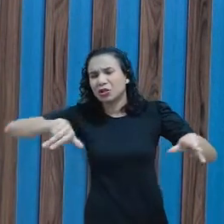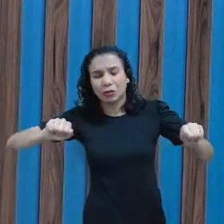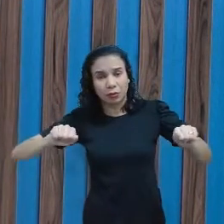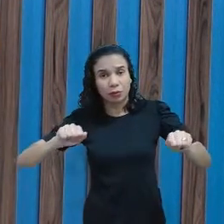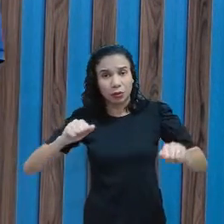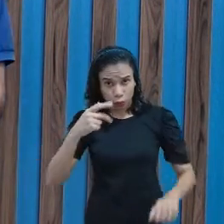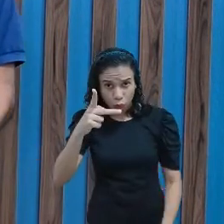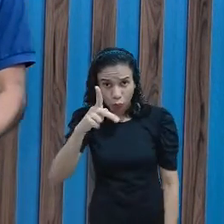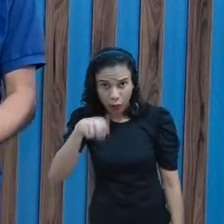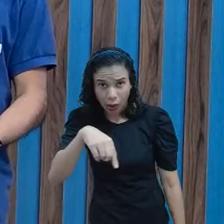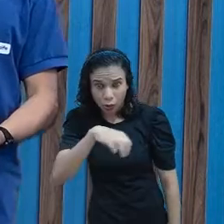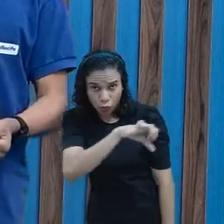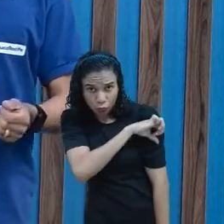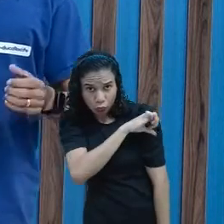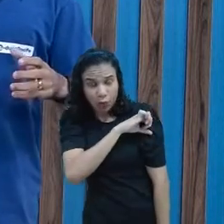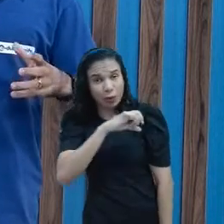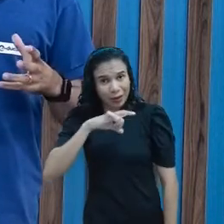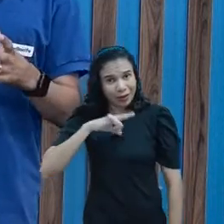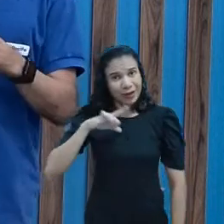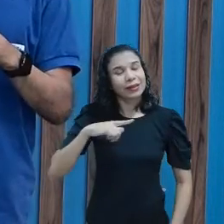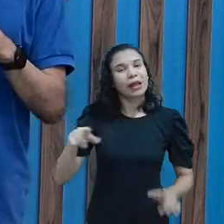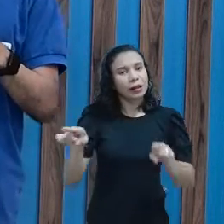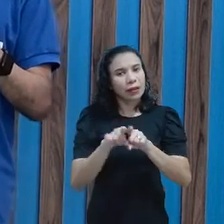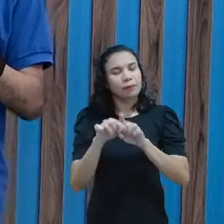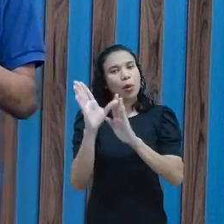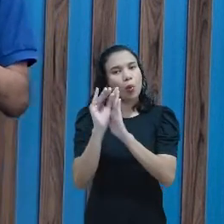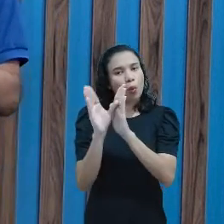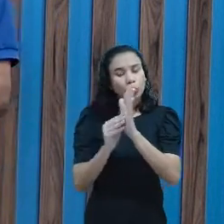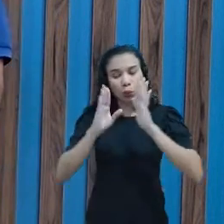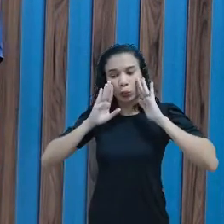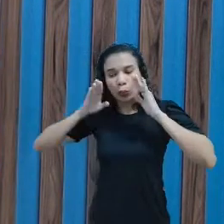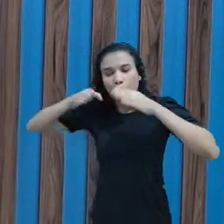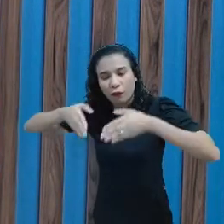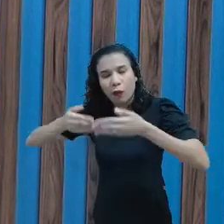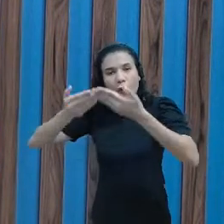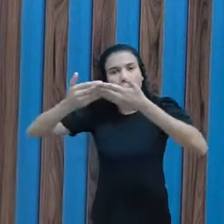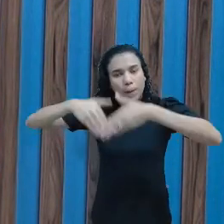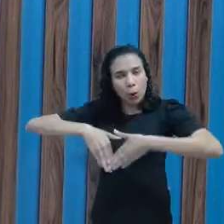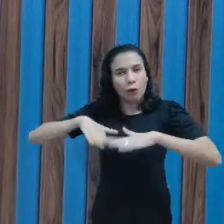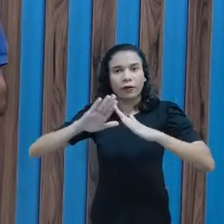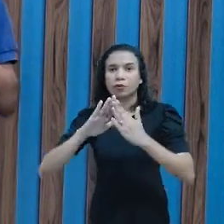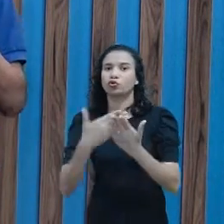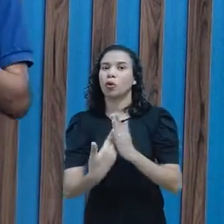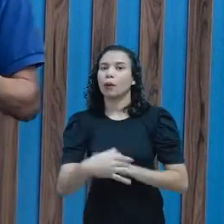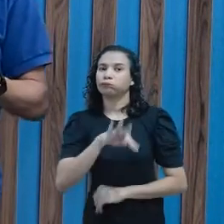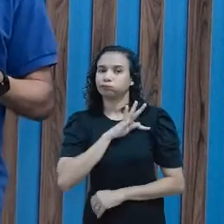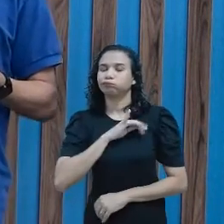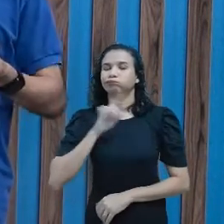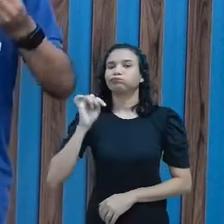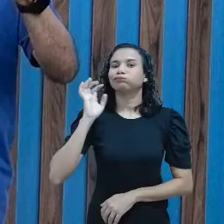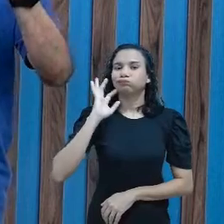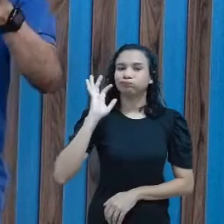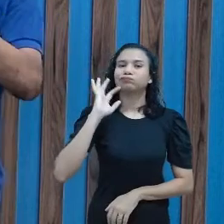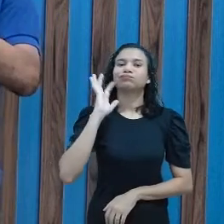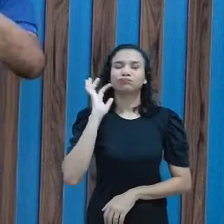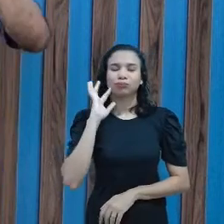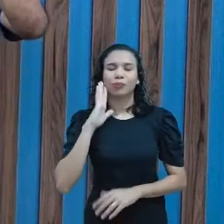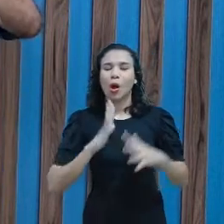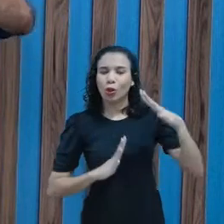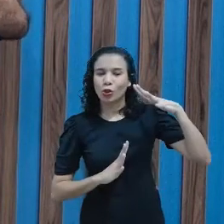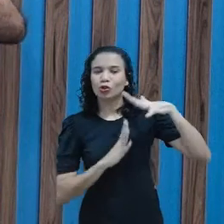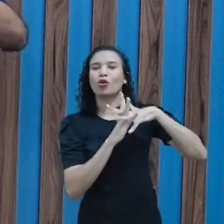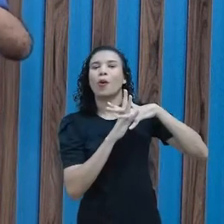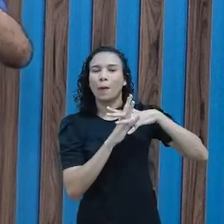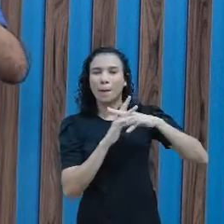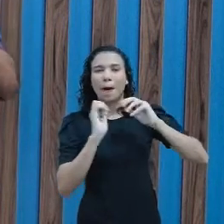ano, tem a Onda Tech, que é conteúdos específicos para a prova da escola técnica, então é massa, esse canal aí é top, pode se